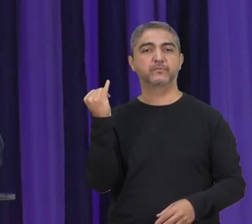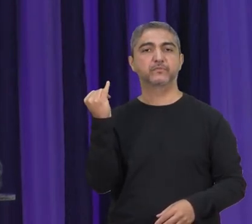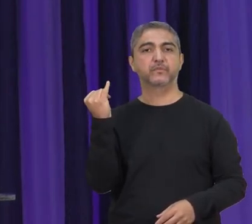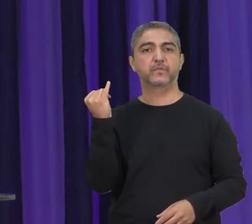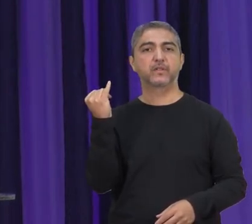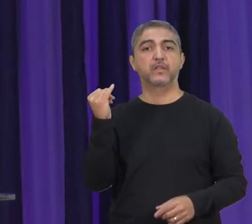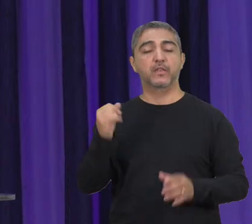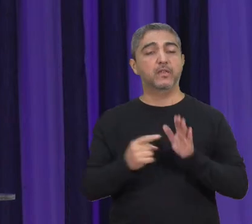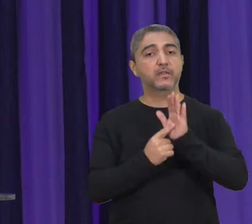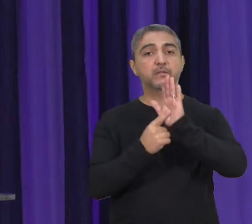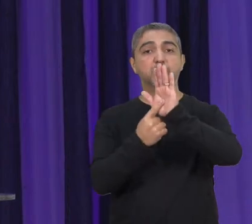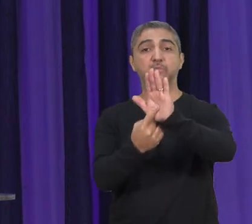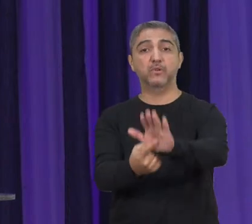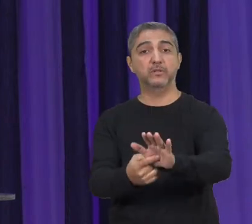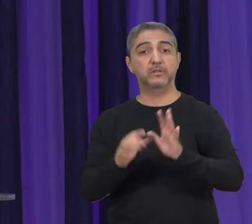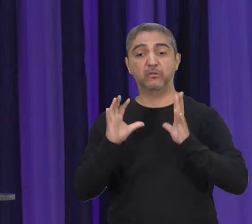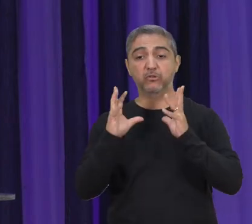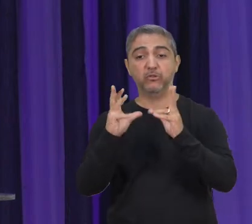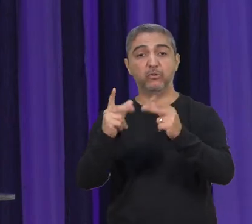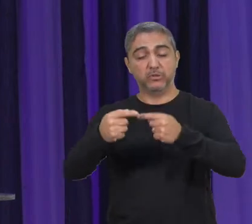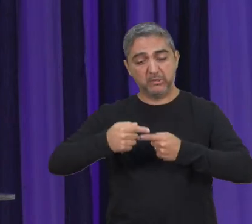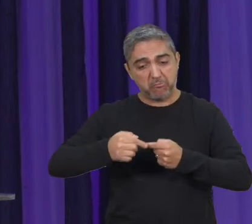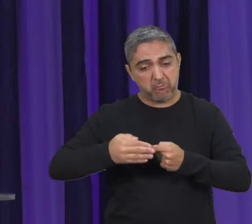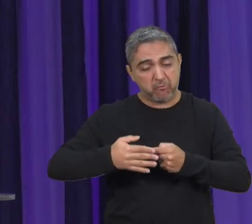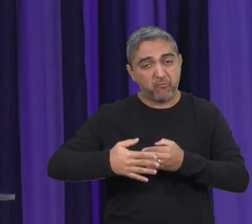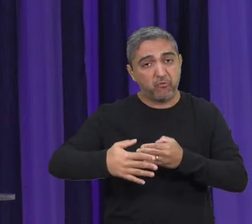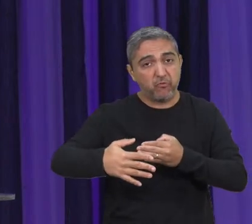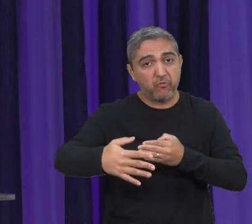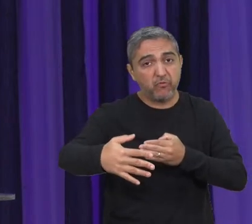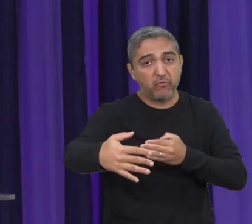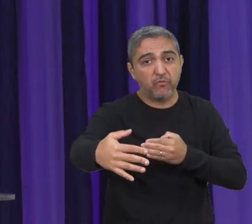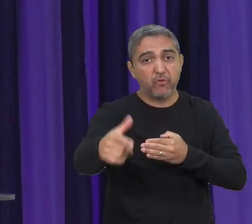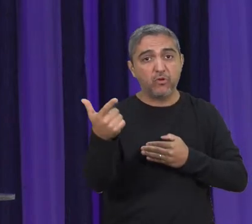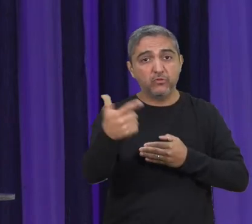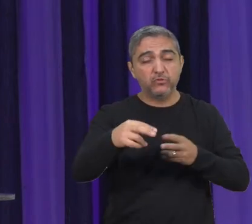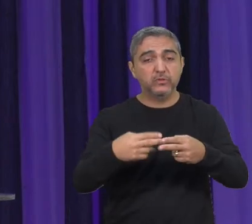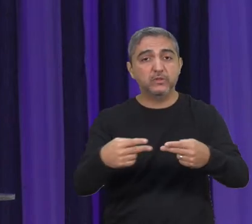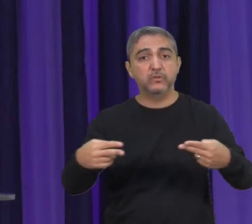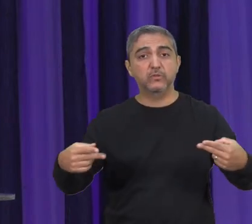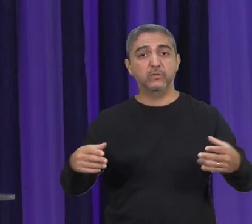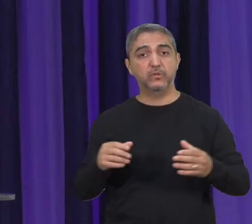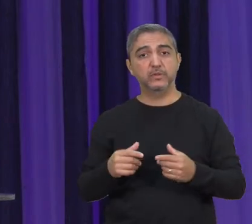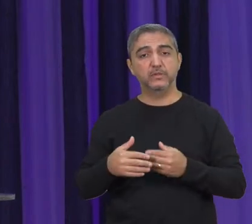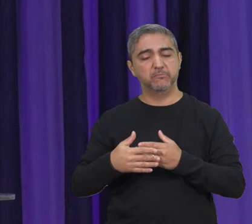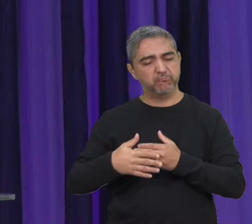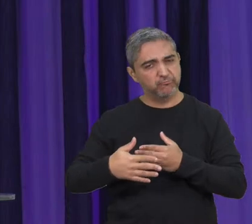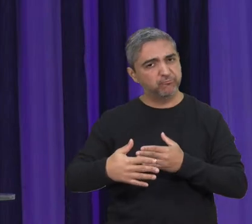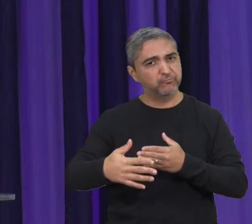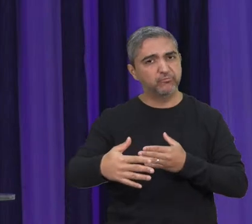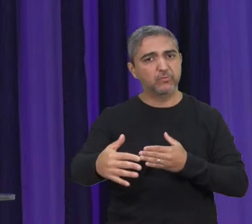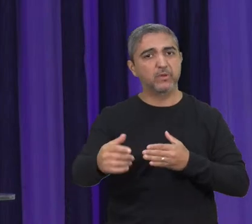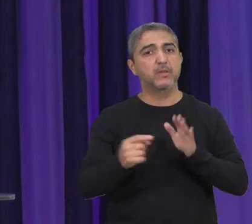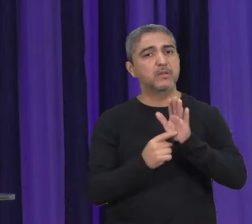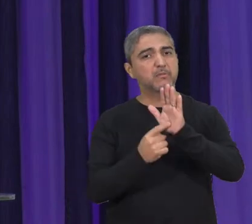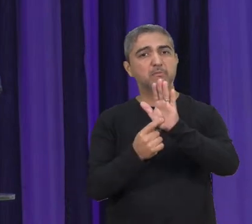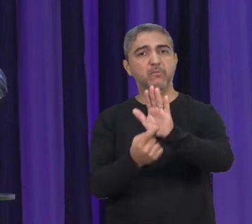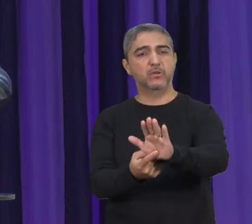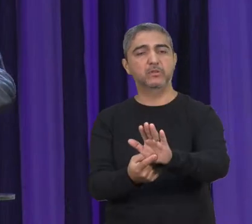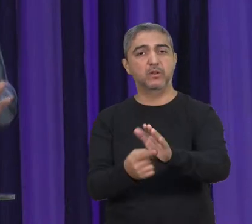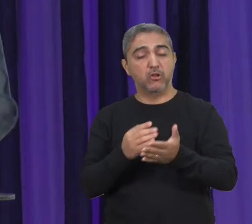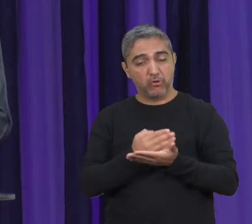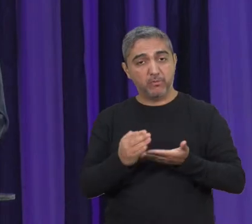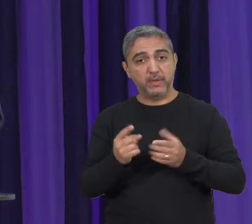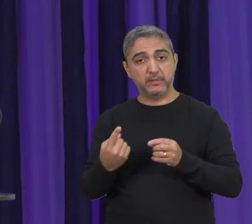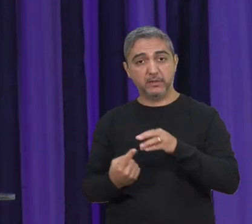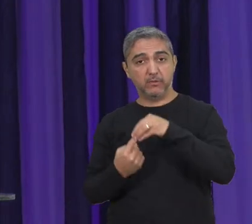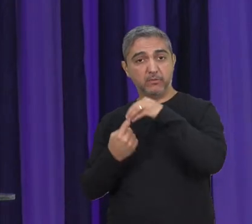derivam todas as outras ações que nós vamos estudar, não vamos conseguir estudar todas, mas todas as outras ações registradas